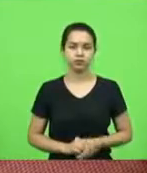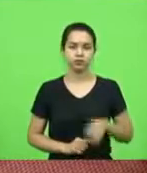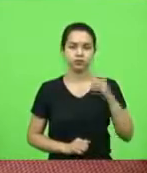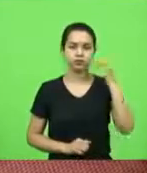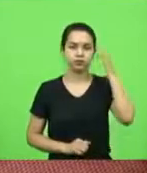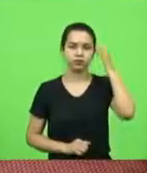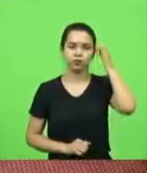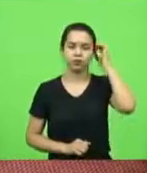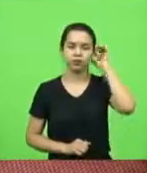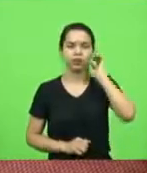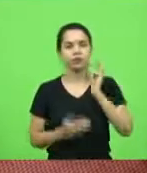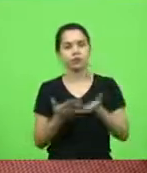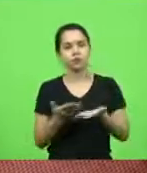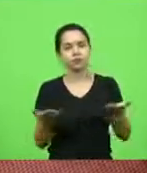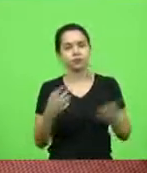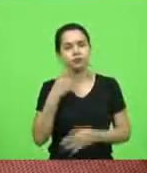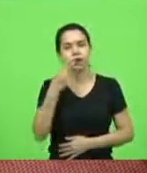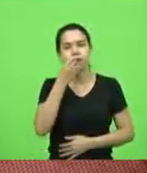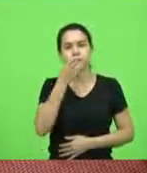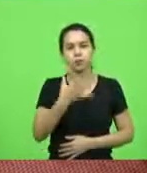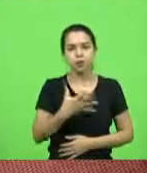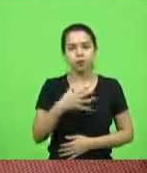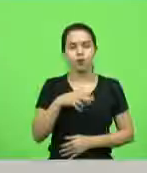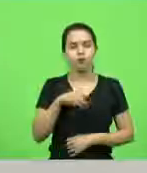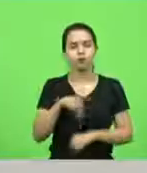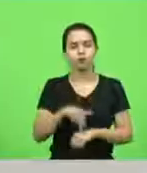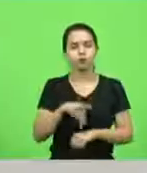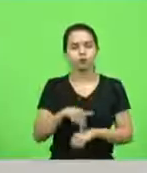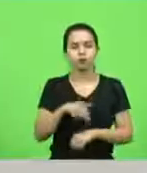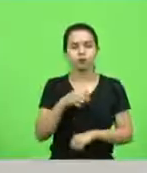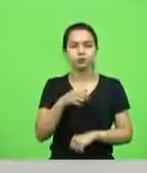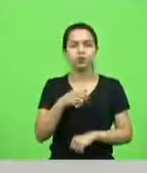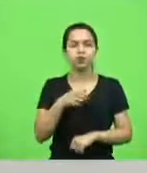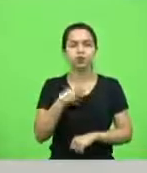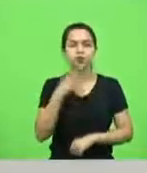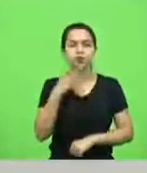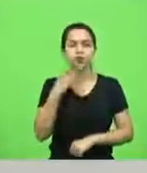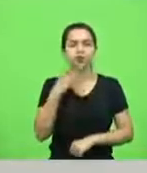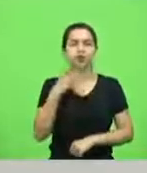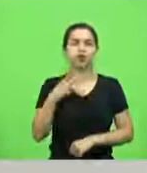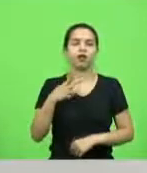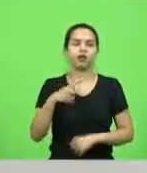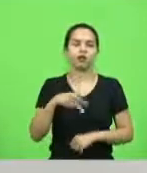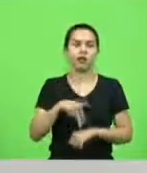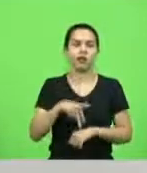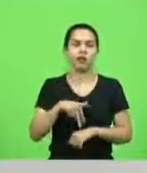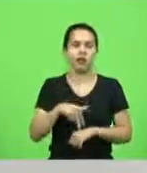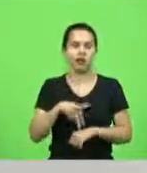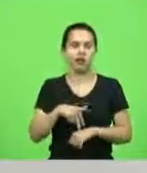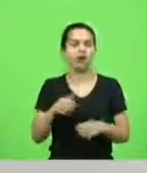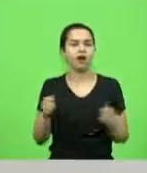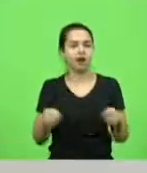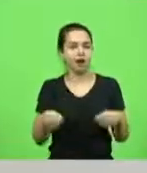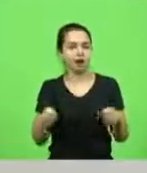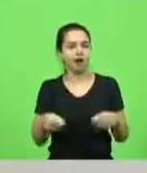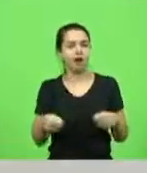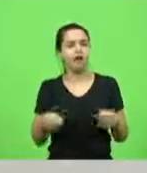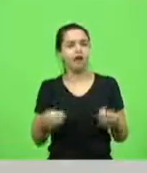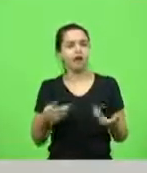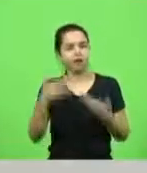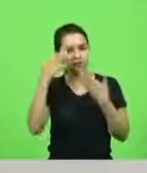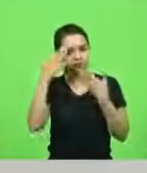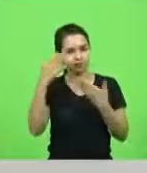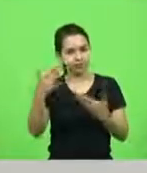os senhores deputados que bom tá na Tribuna 90 falar em pé né agradeceu o deputado João mim aí que fez assim encaminhamento para que a gente pudesse novamente